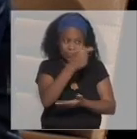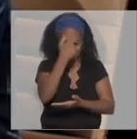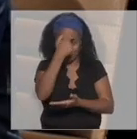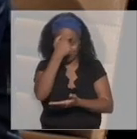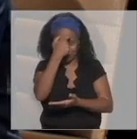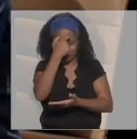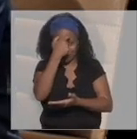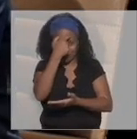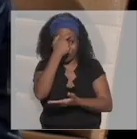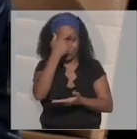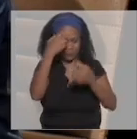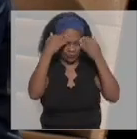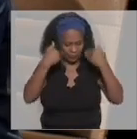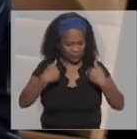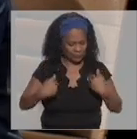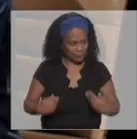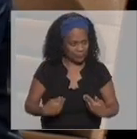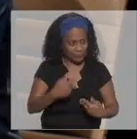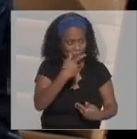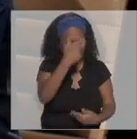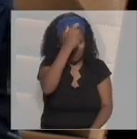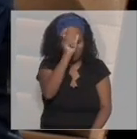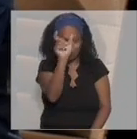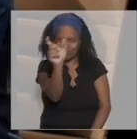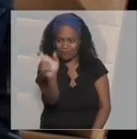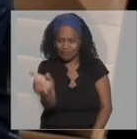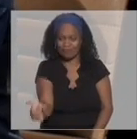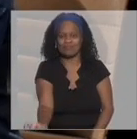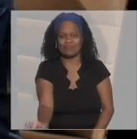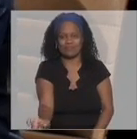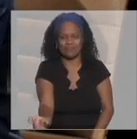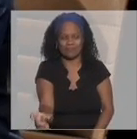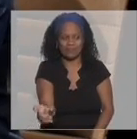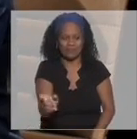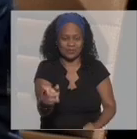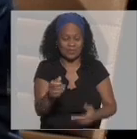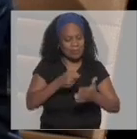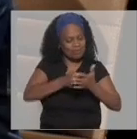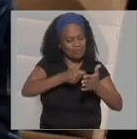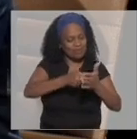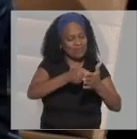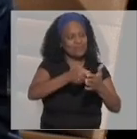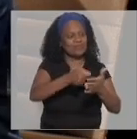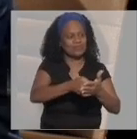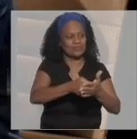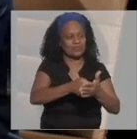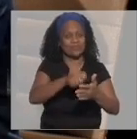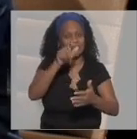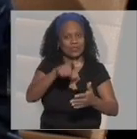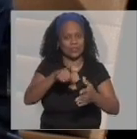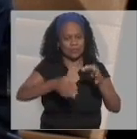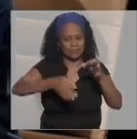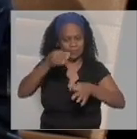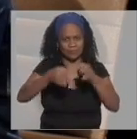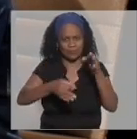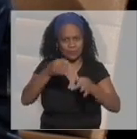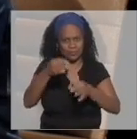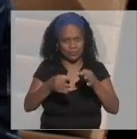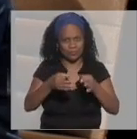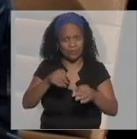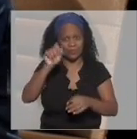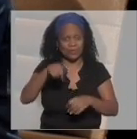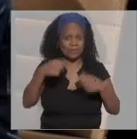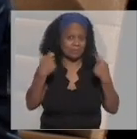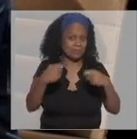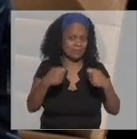a inteligência do conhecimento hotel ser em função dessa luta que é tão justa e